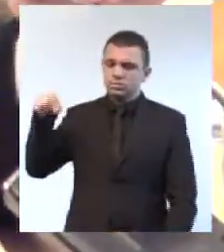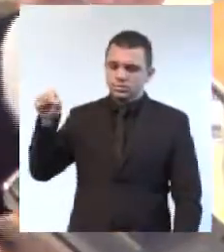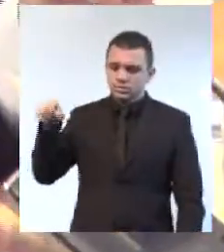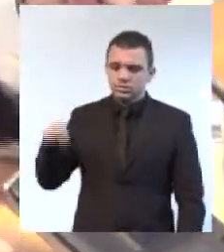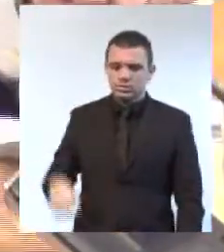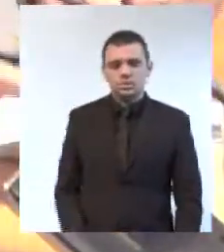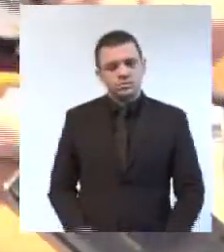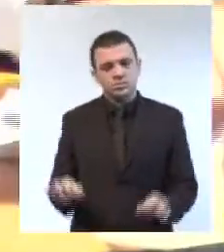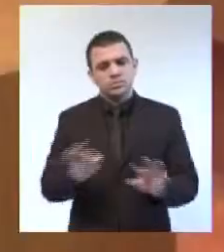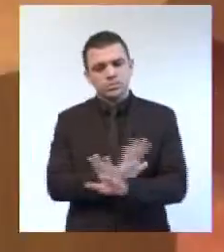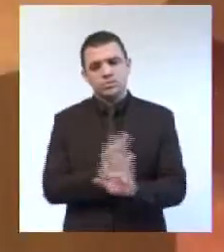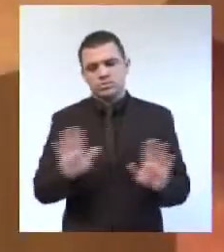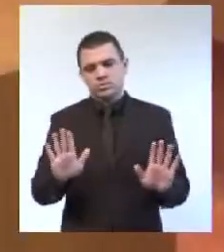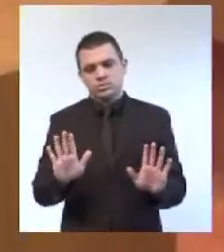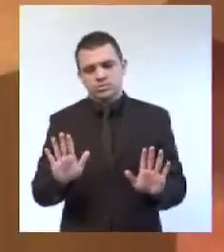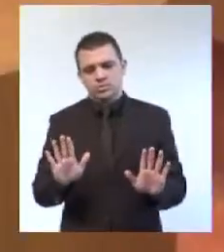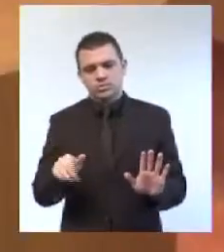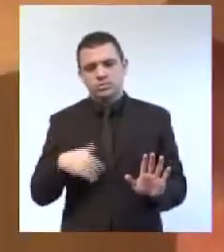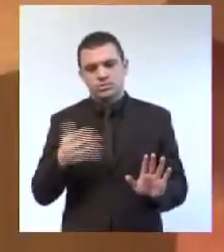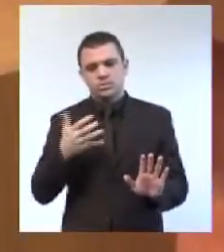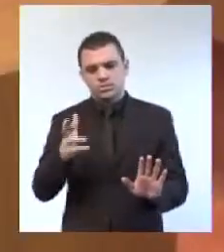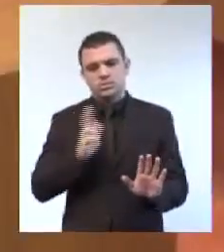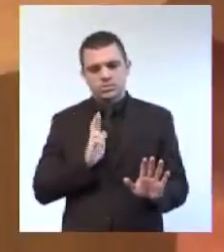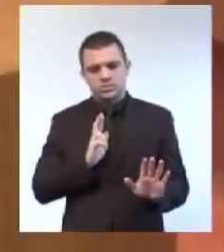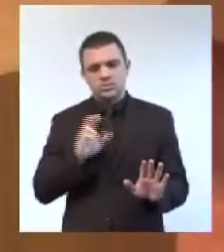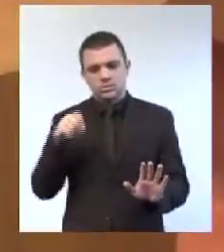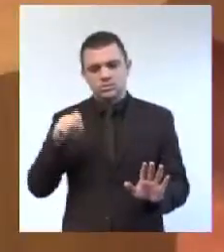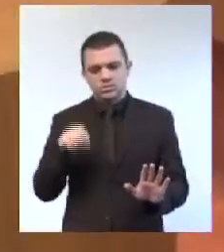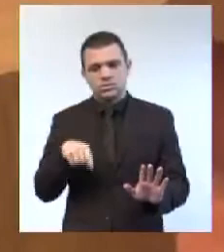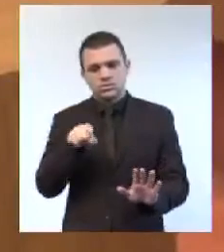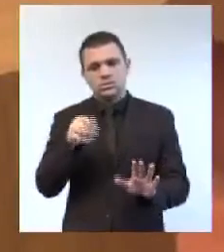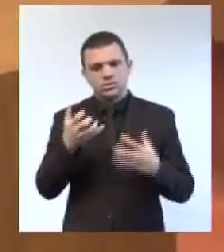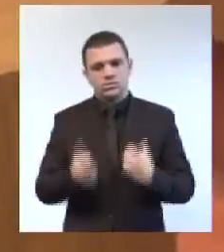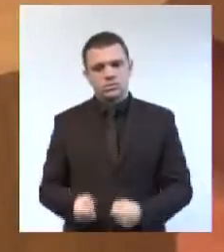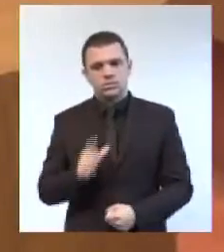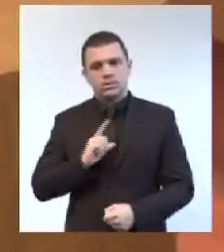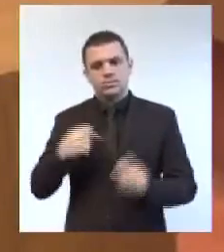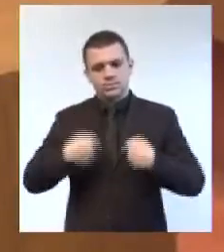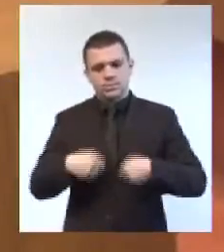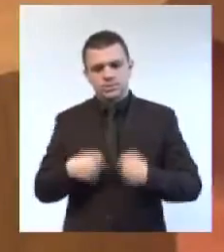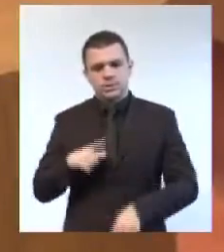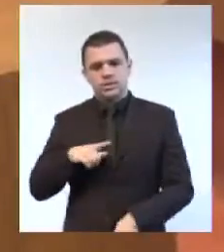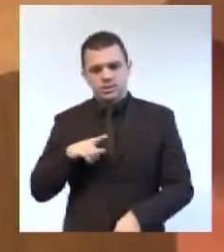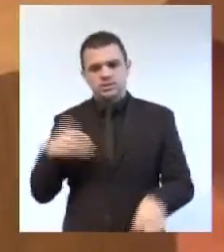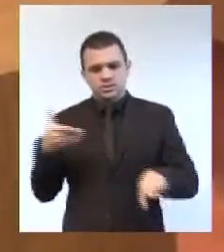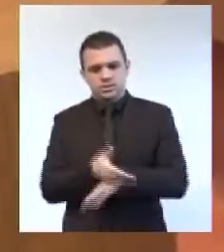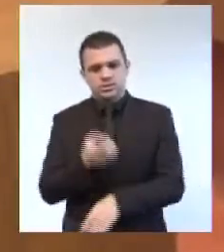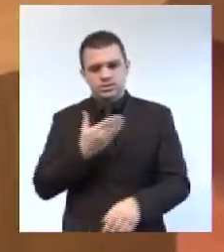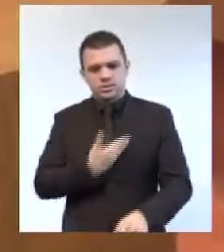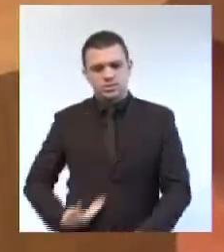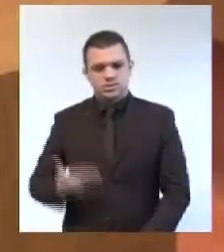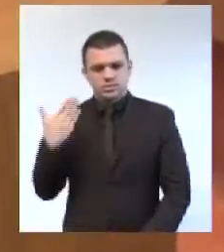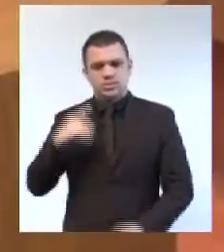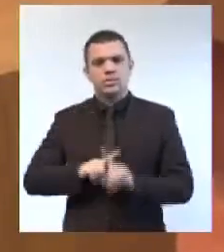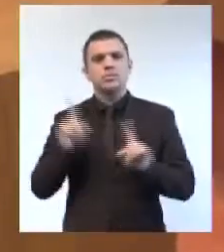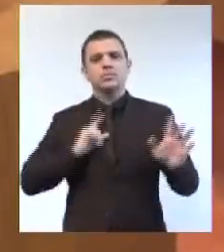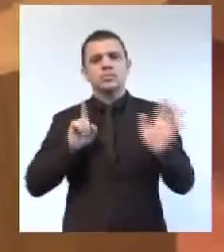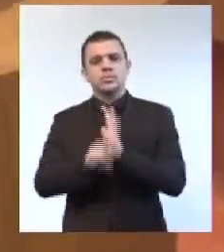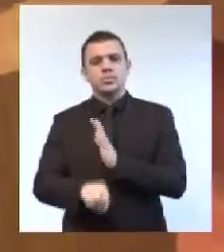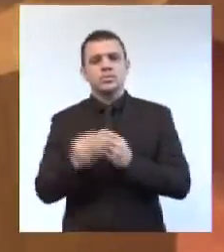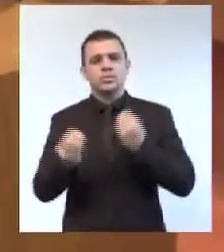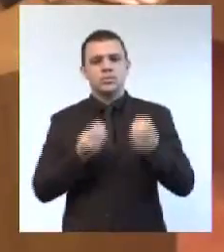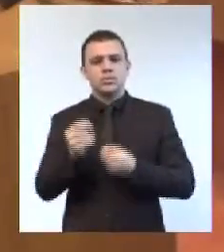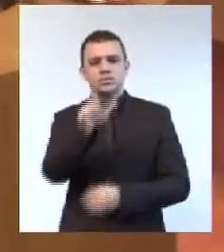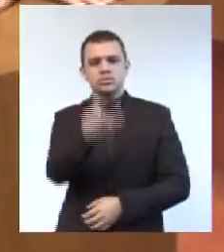era o que eu queria ouvir. Então, Vossa Excelência defende que deveria ter havido intervenção no governo passado. A pergunta é, como